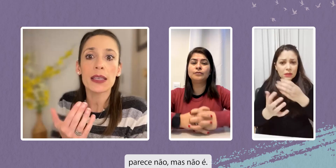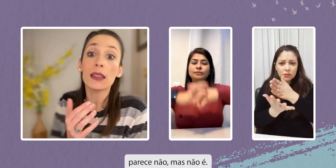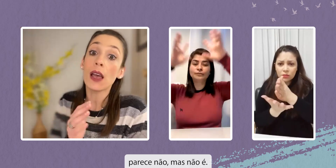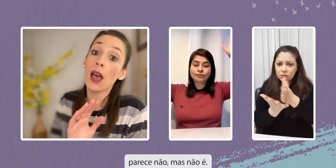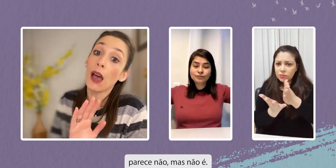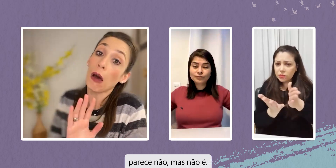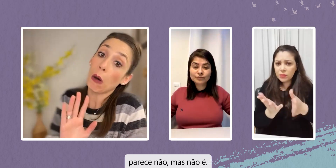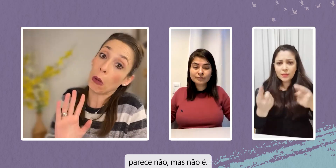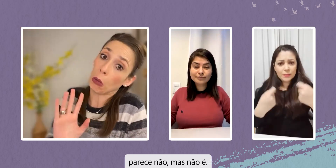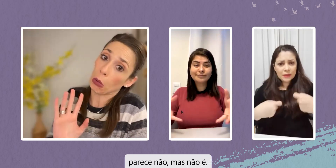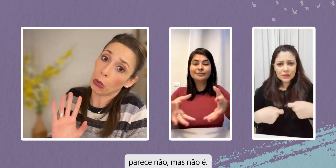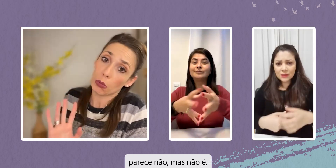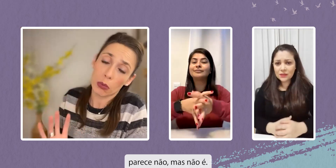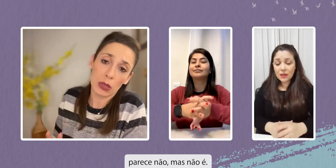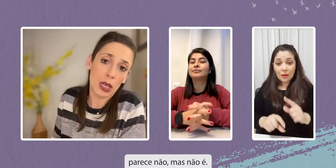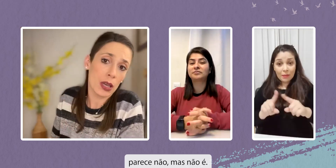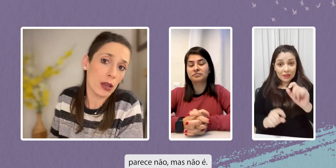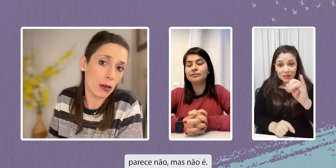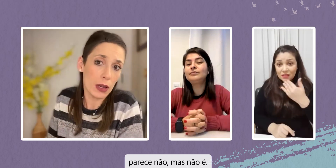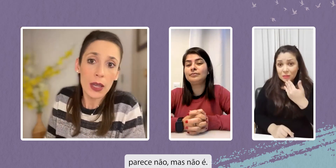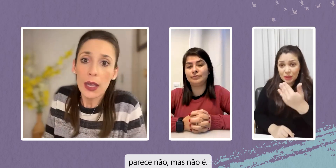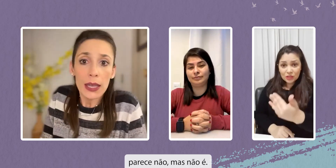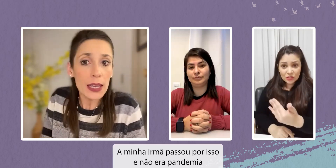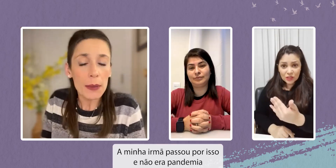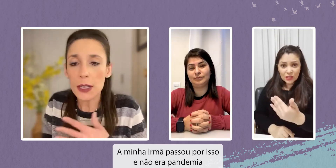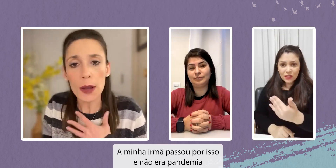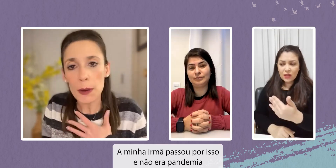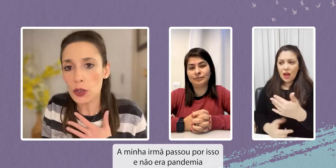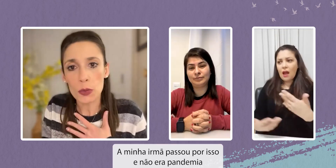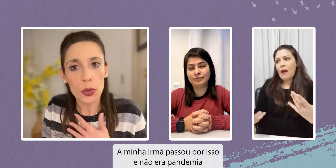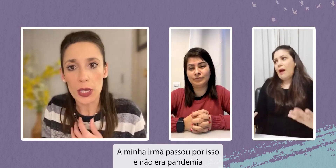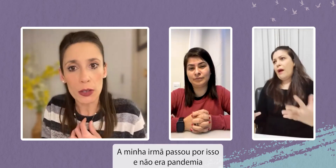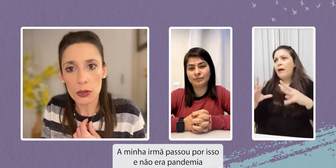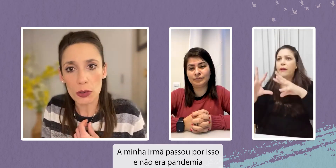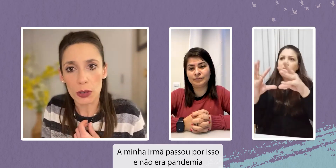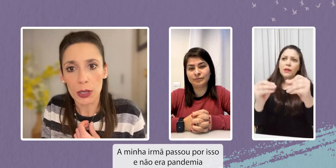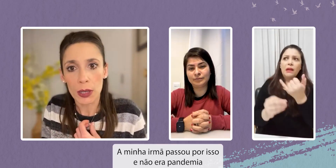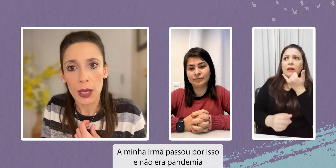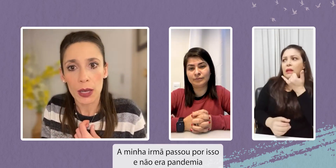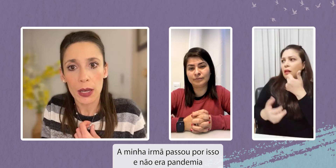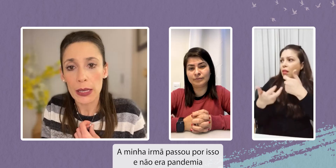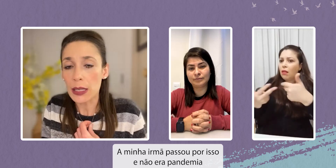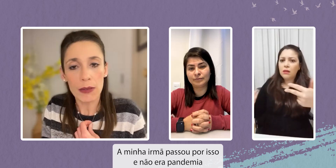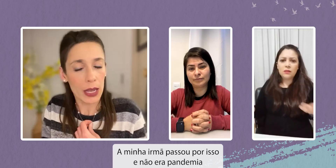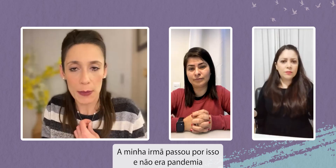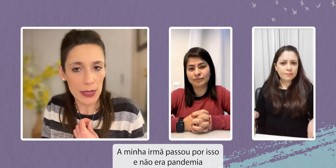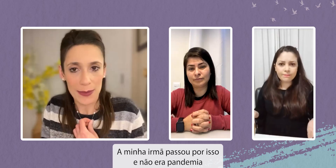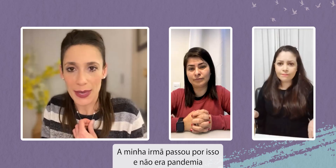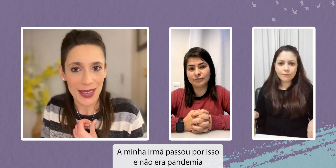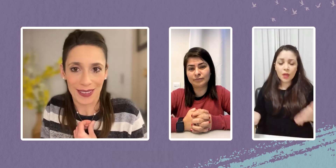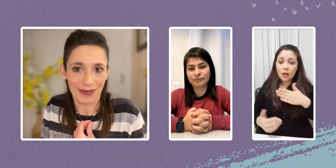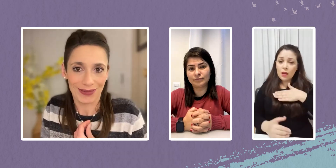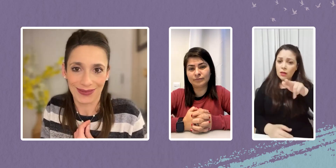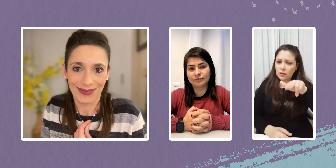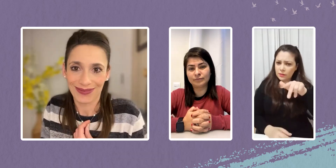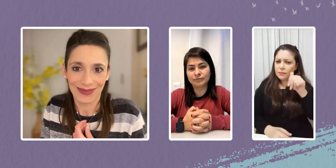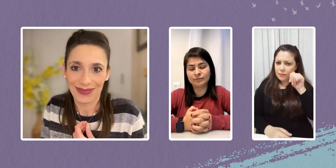Todo. parece que não, não. E a minha irmã passou por isso e não era